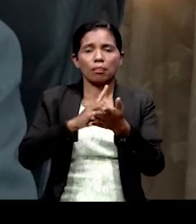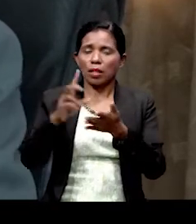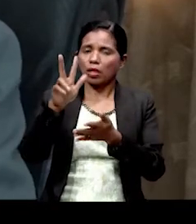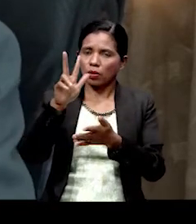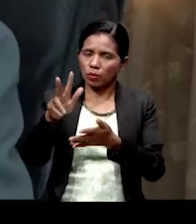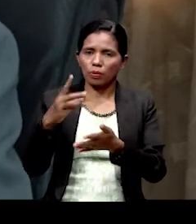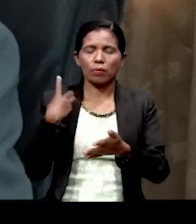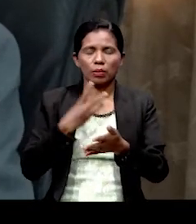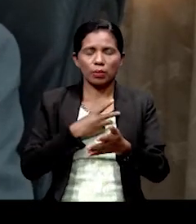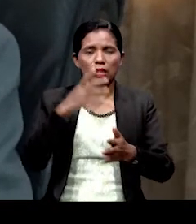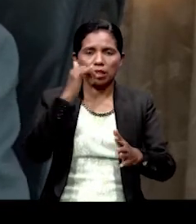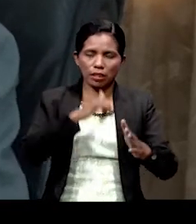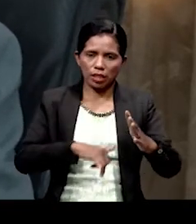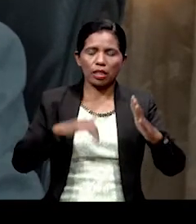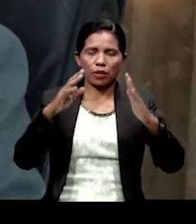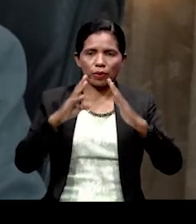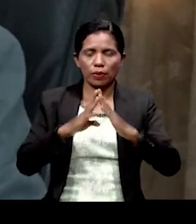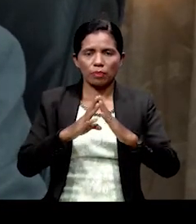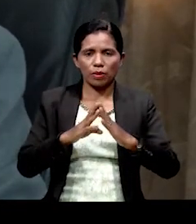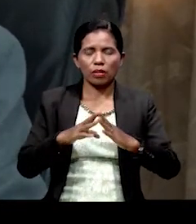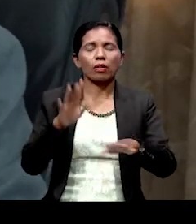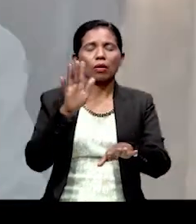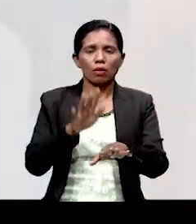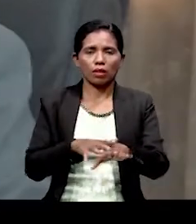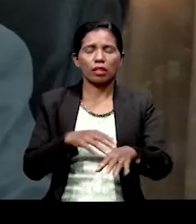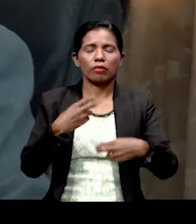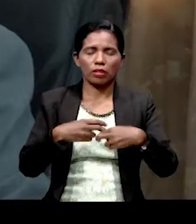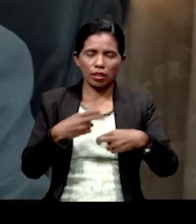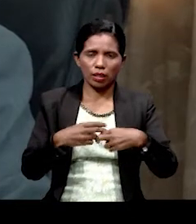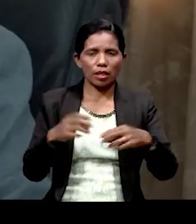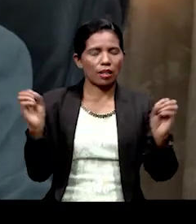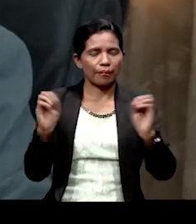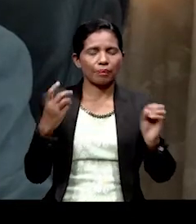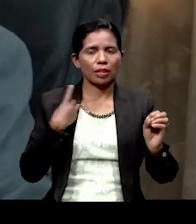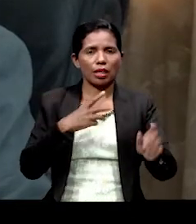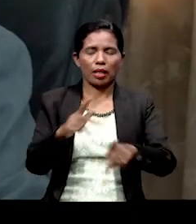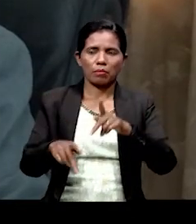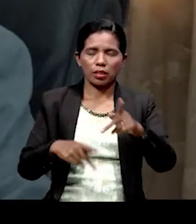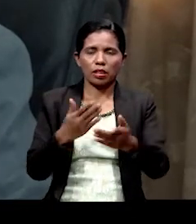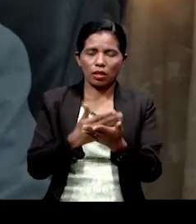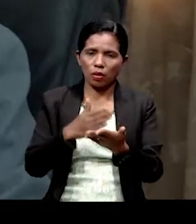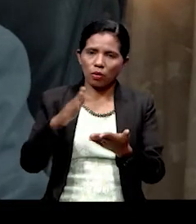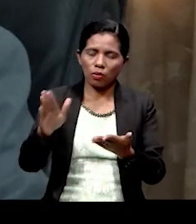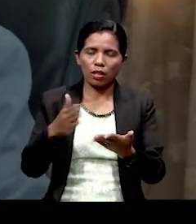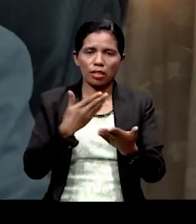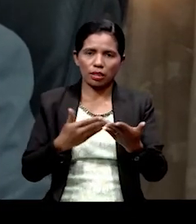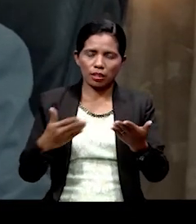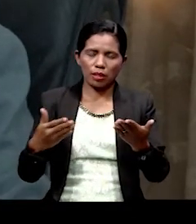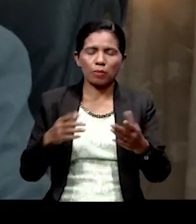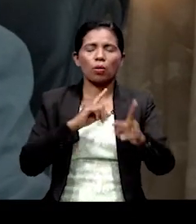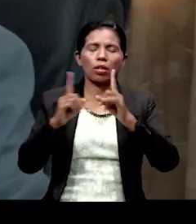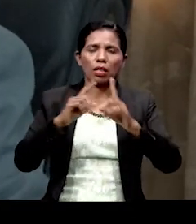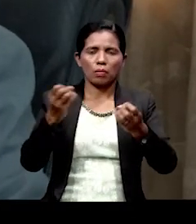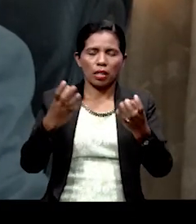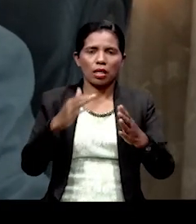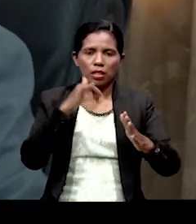o lockdown, cerca sanitária, né, afeta a itania preço mercado, né, que lá. A itania consumidor, senhor, né, bem, sempre críticas o